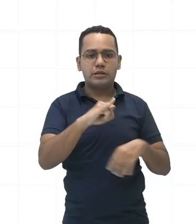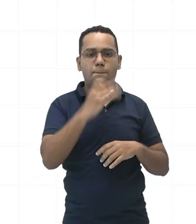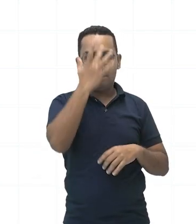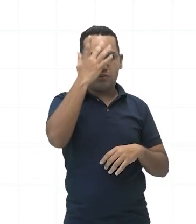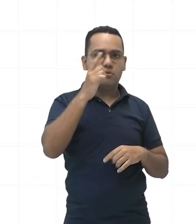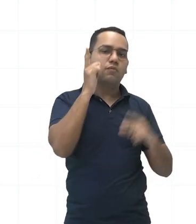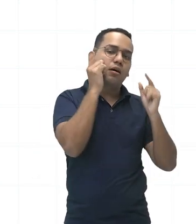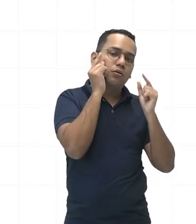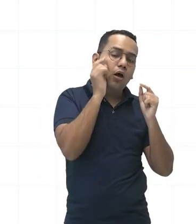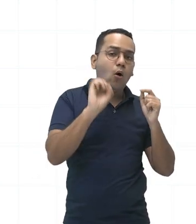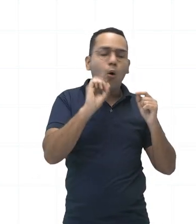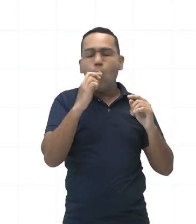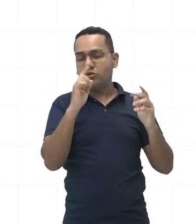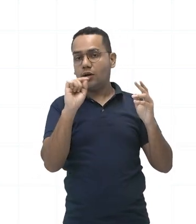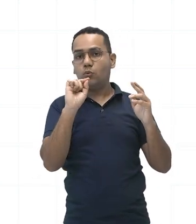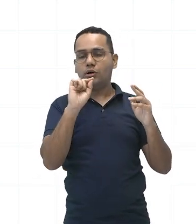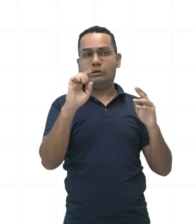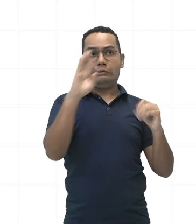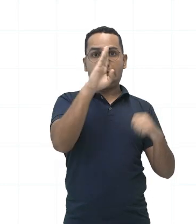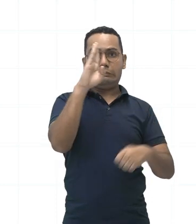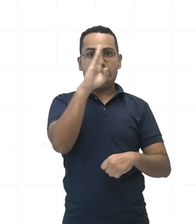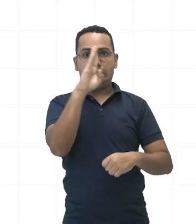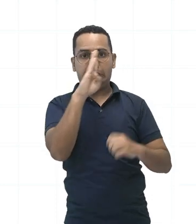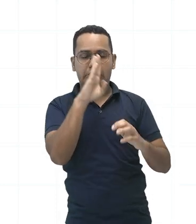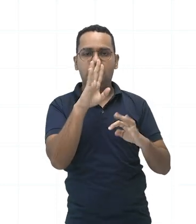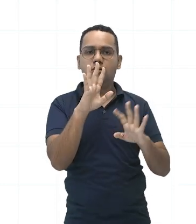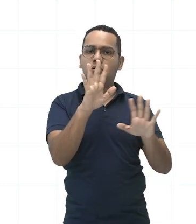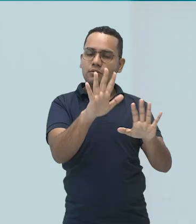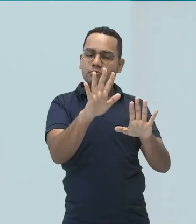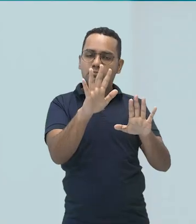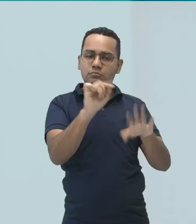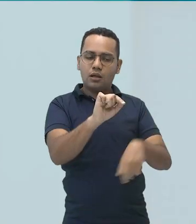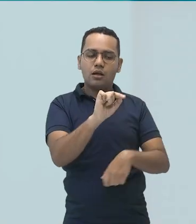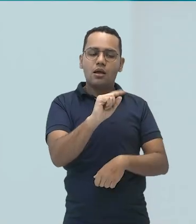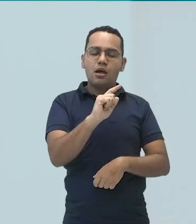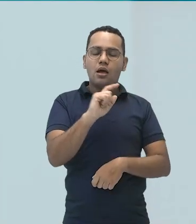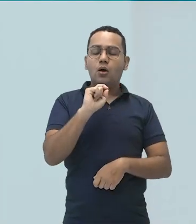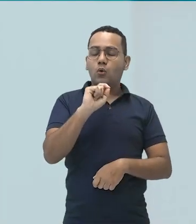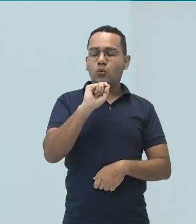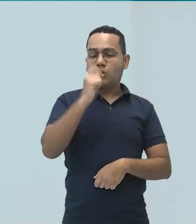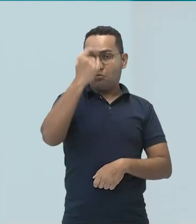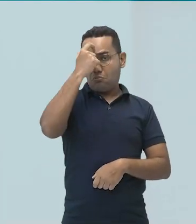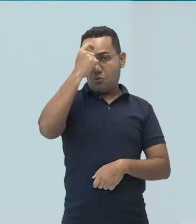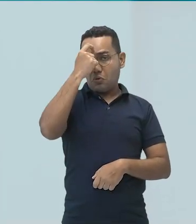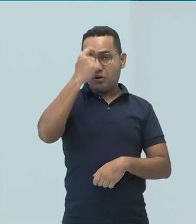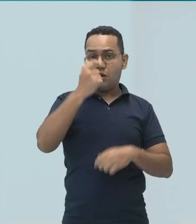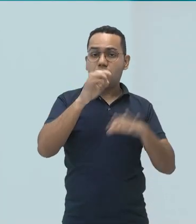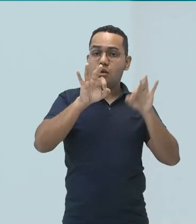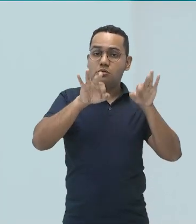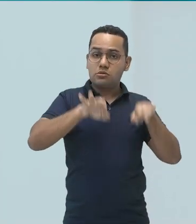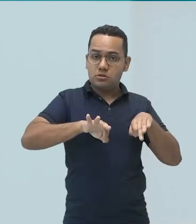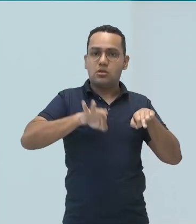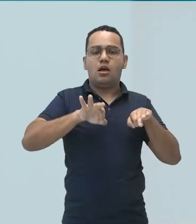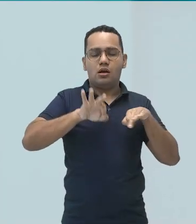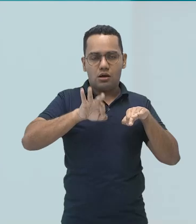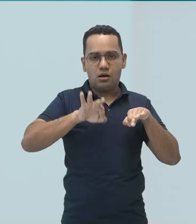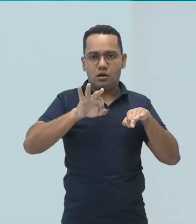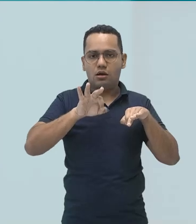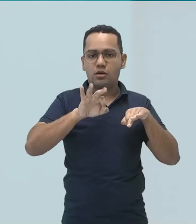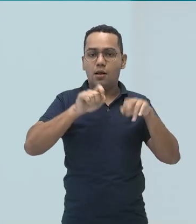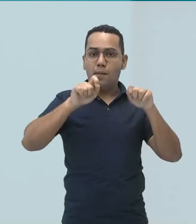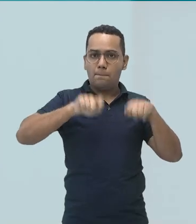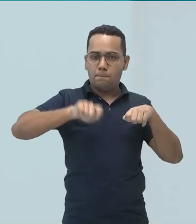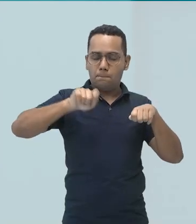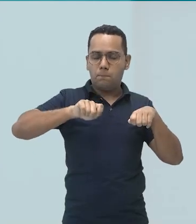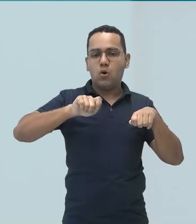confusa, ok? Deixa ela recobrar ali a consciência, ela voltar ao seu estado normal, para aí sim, caso for necessário, ministrar